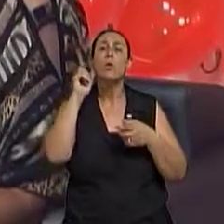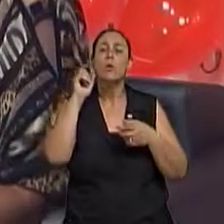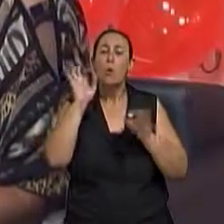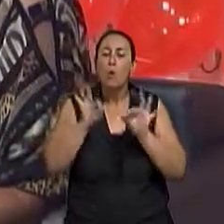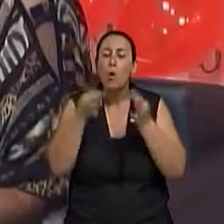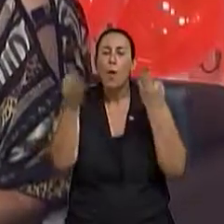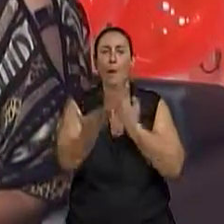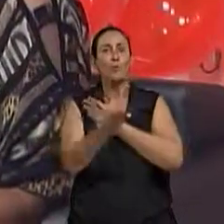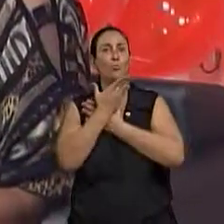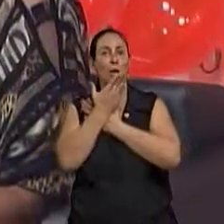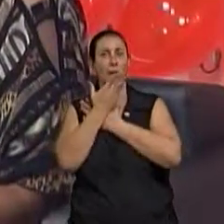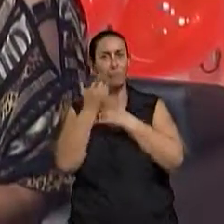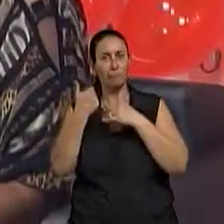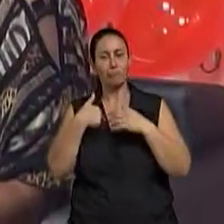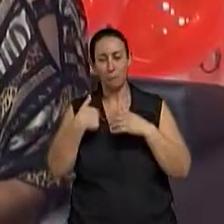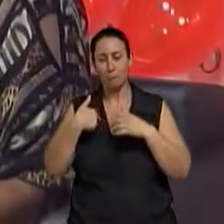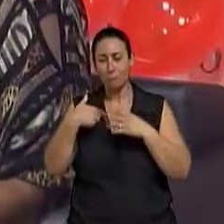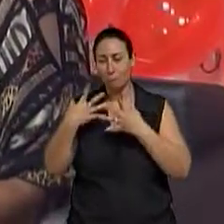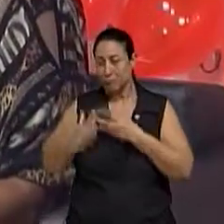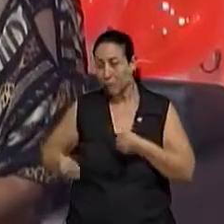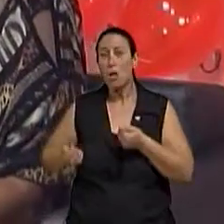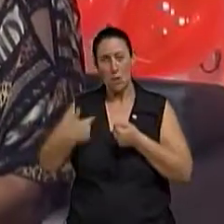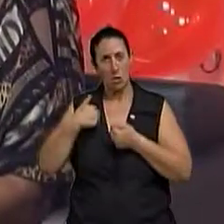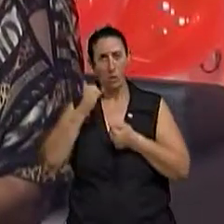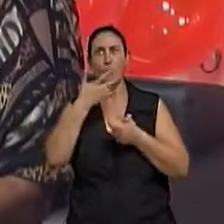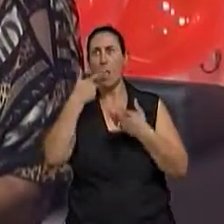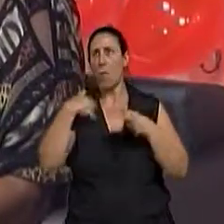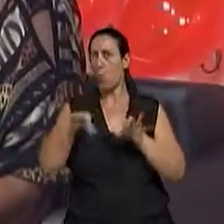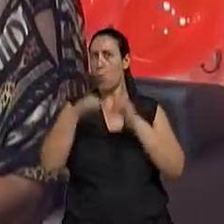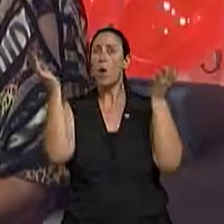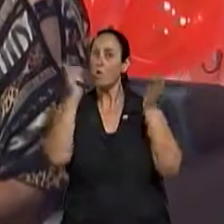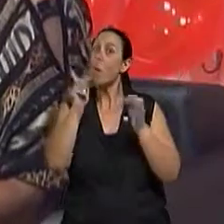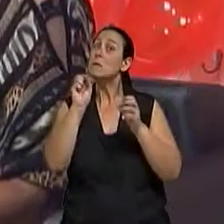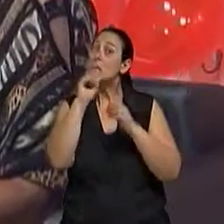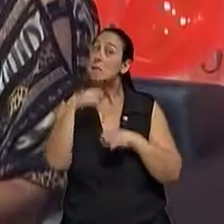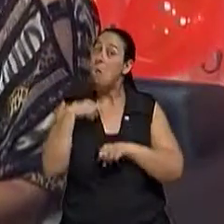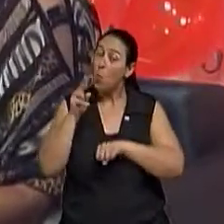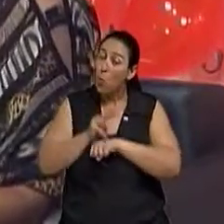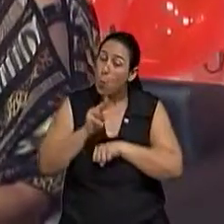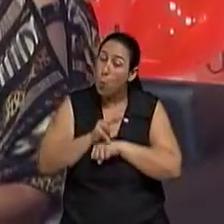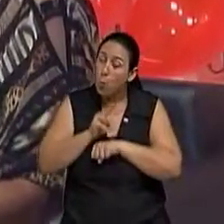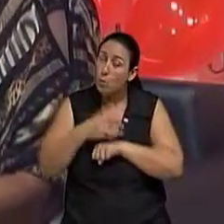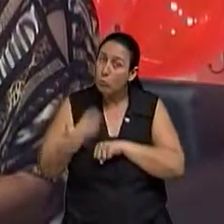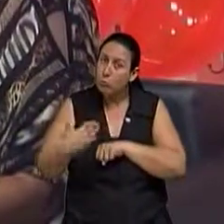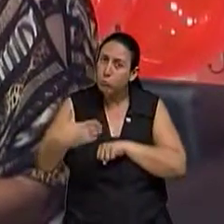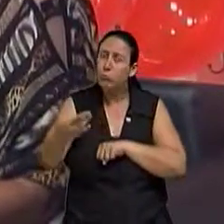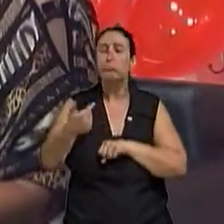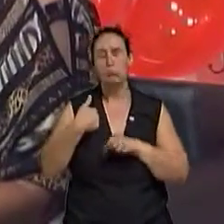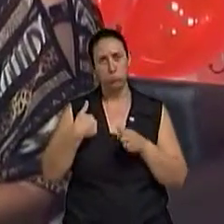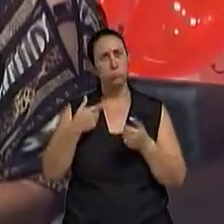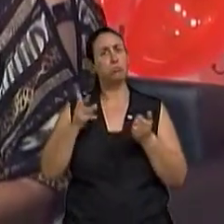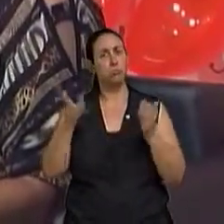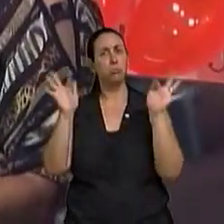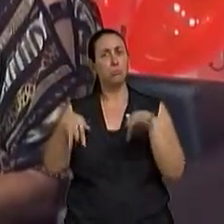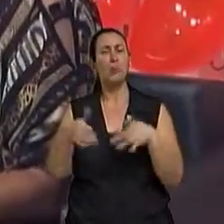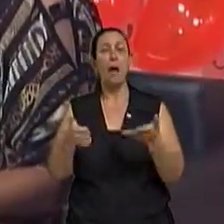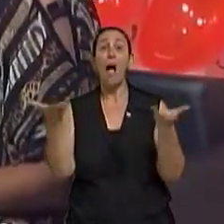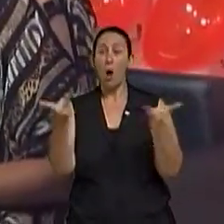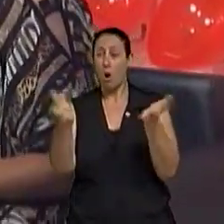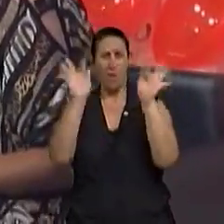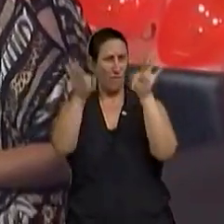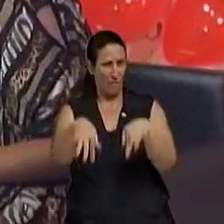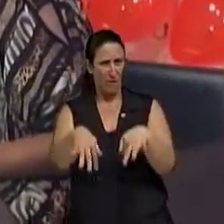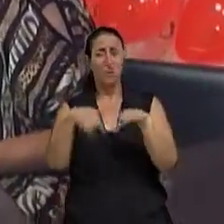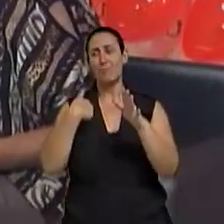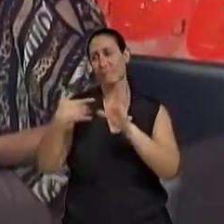cura para mim. Eu posso dizer que eu estou curada com esse cuidado permanente, como o doutor deixou claro. Doutor, eu sempre termino o programa pegando, me dê sua